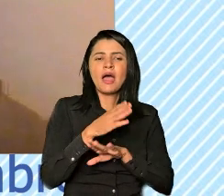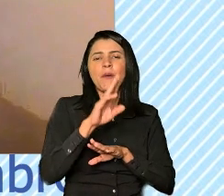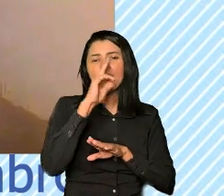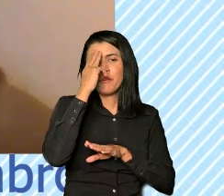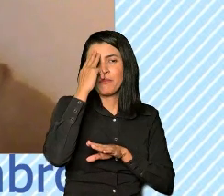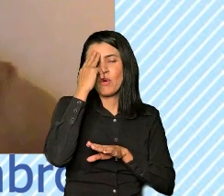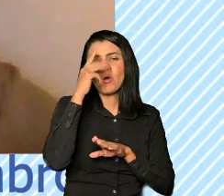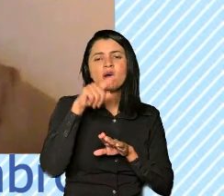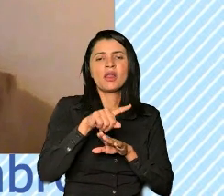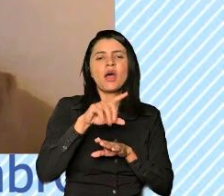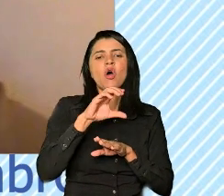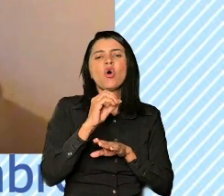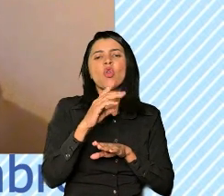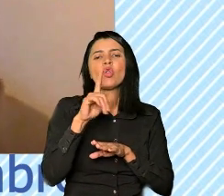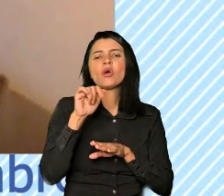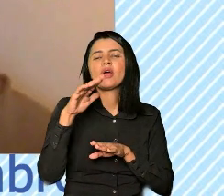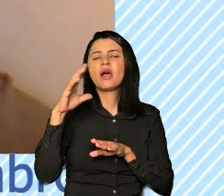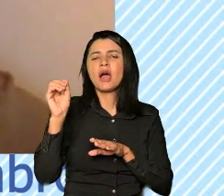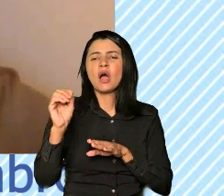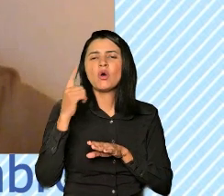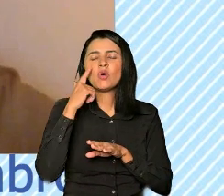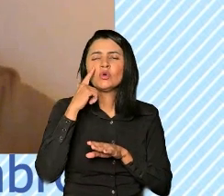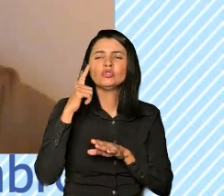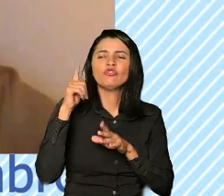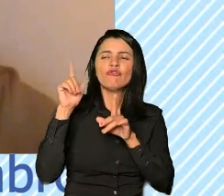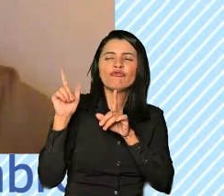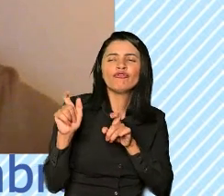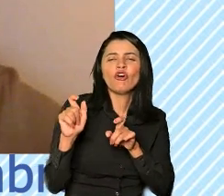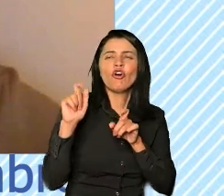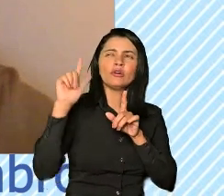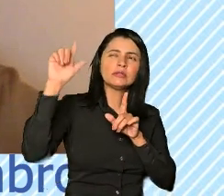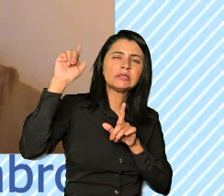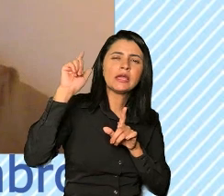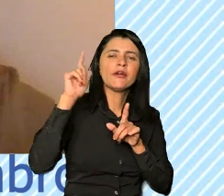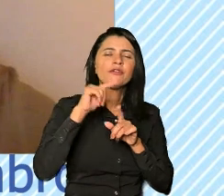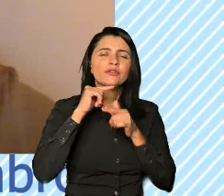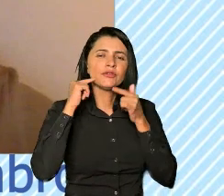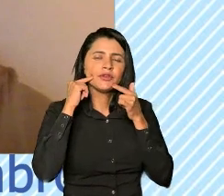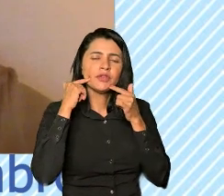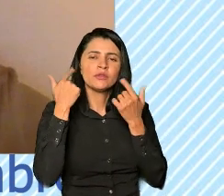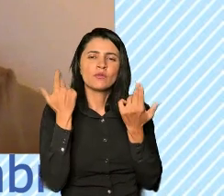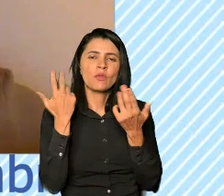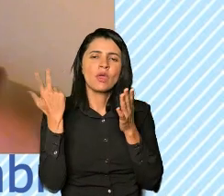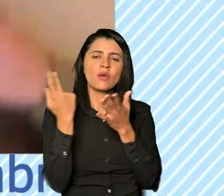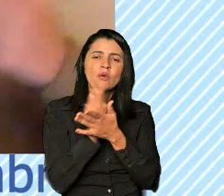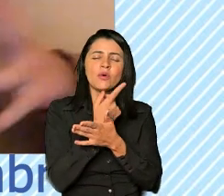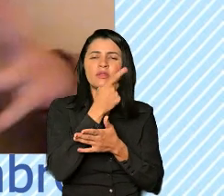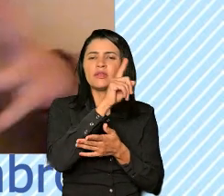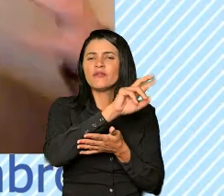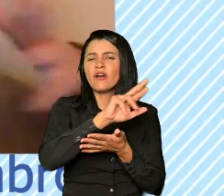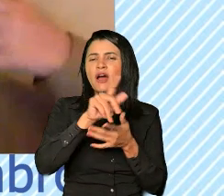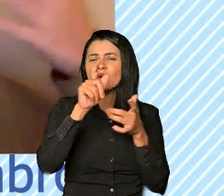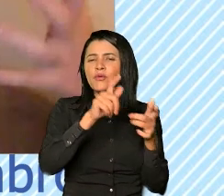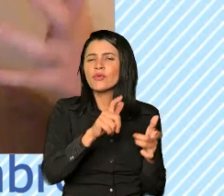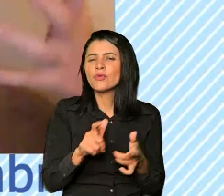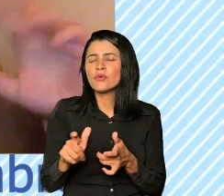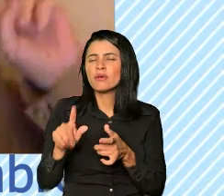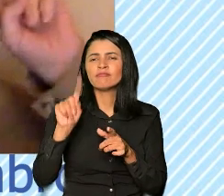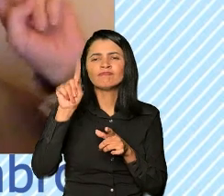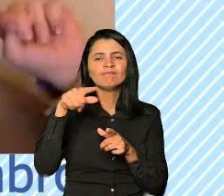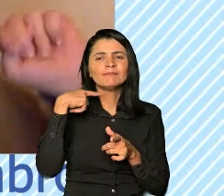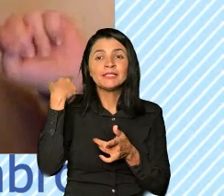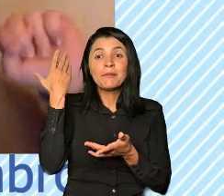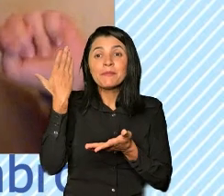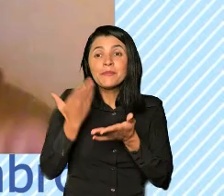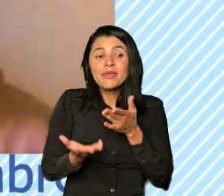Holocausto em Berlim e tiram selfies e fotos e sorrisos. A mesma coisa acontece nos portões de Auschwitz. Então, essa perda,